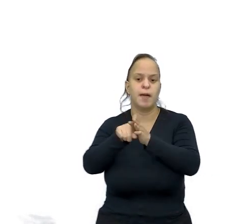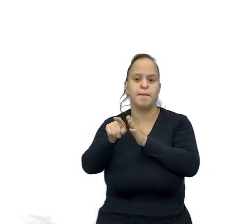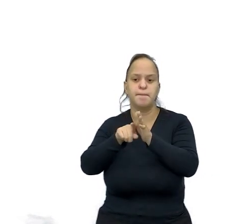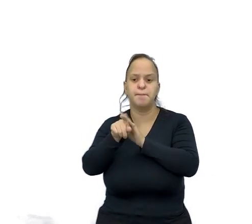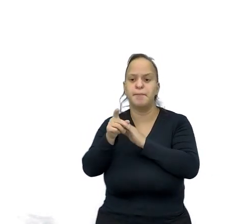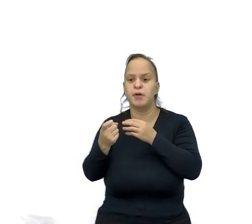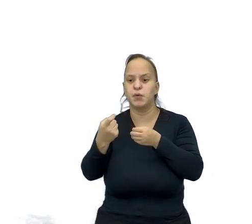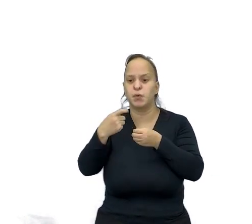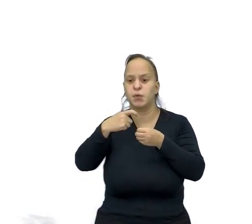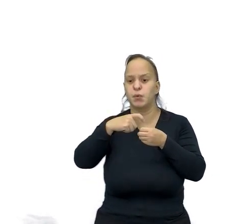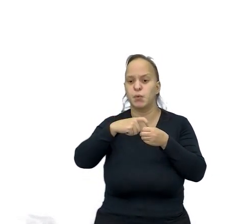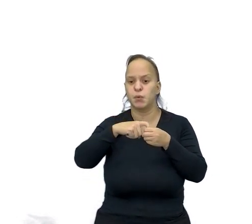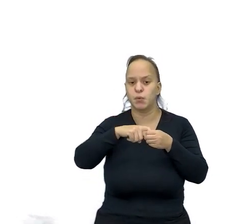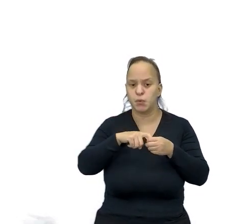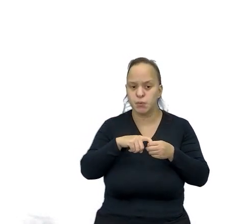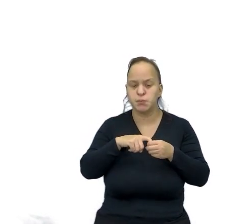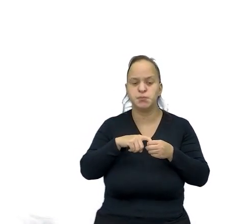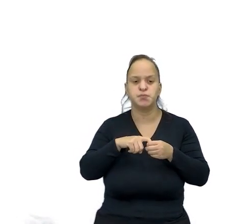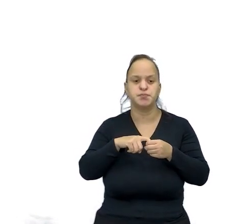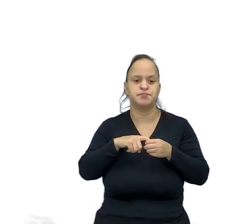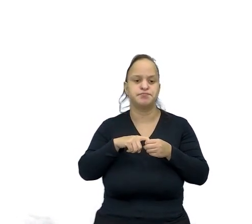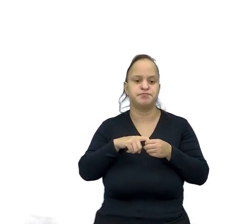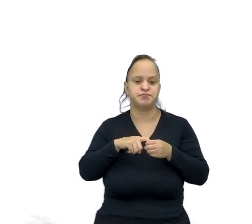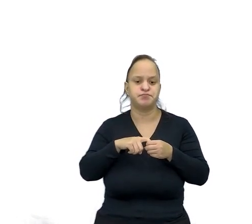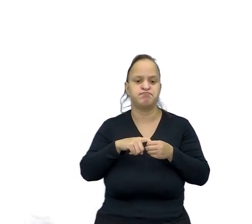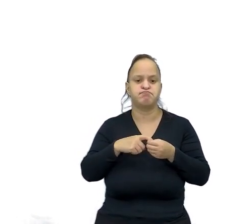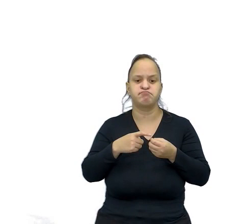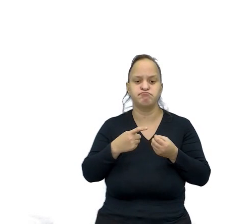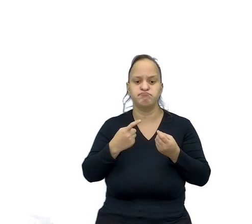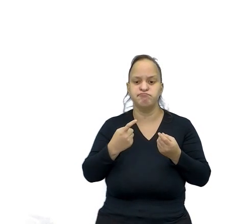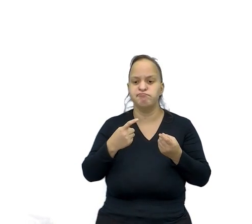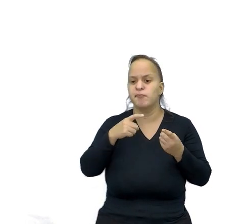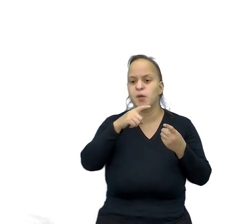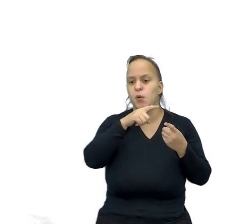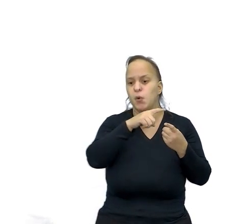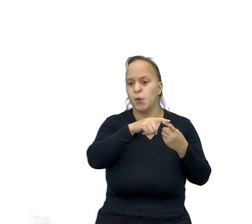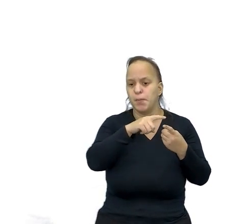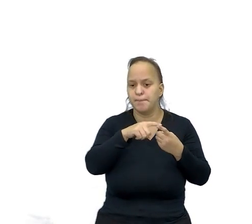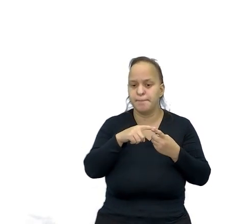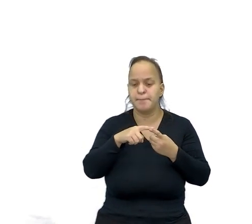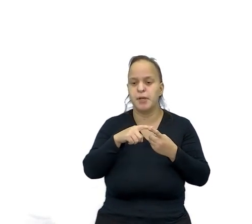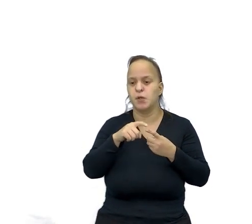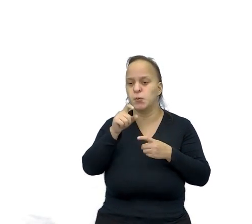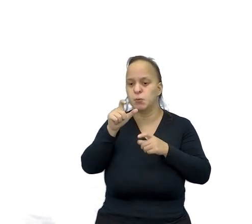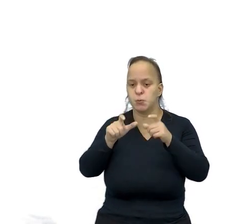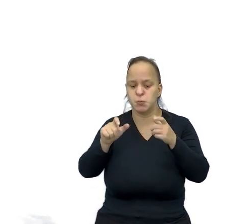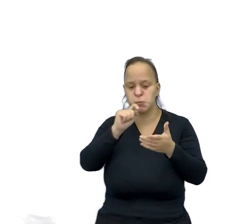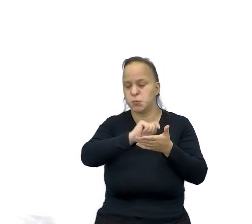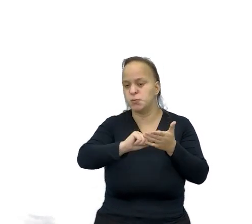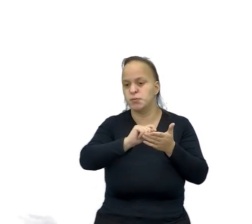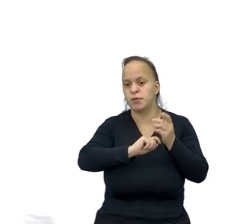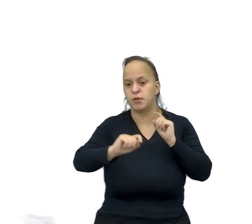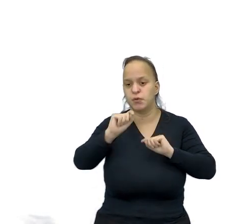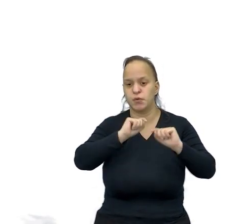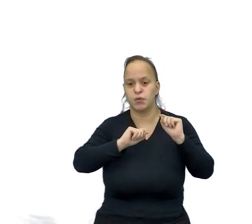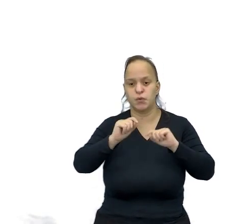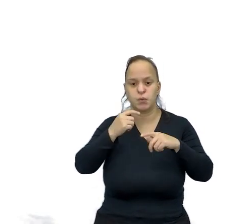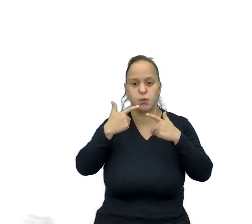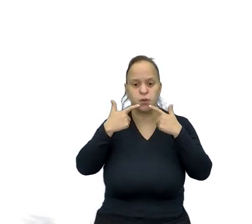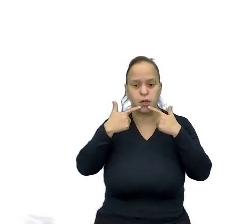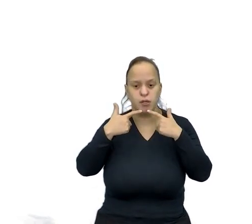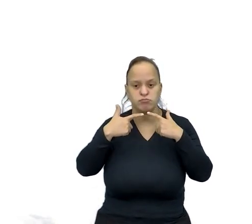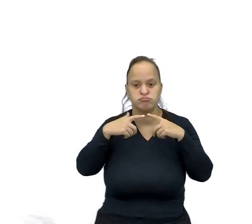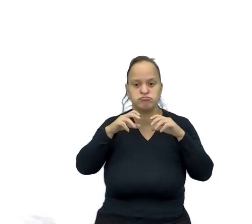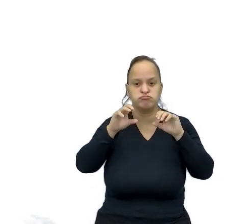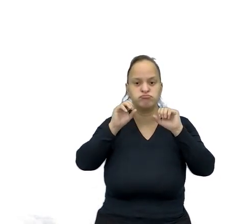sobre a estrutura composicional do texto, intencionalidades do autor, os elementos linguísticos que auxiliam na